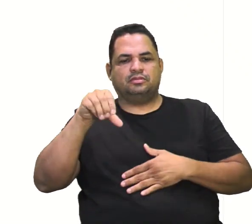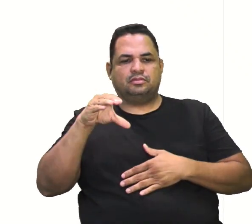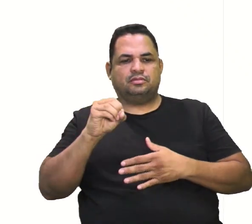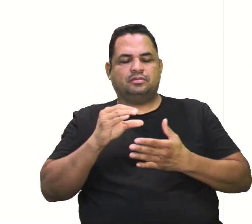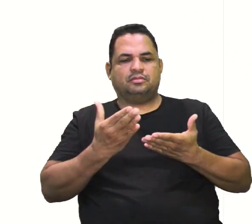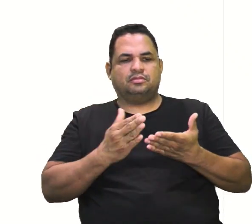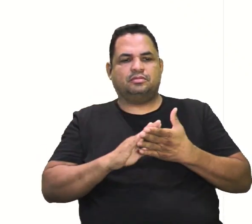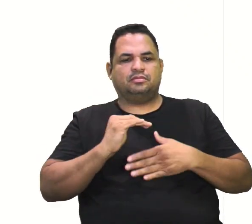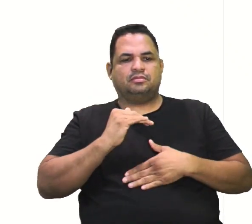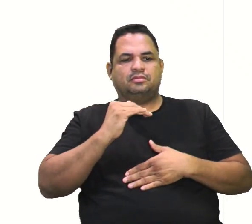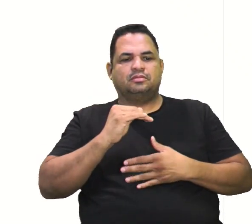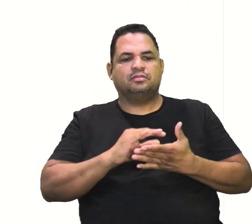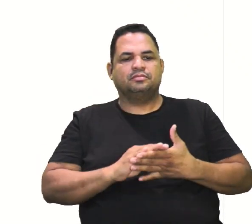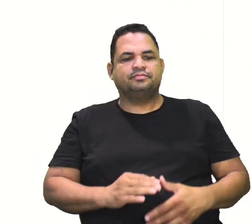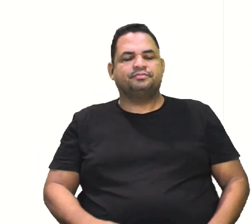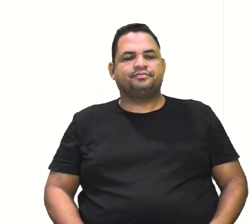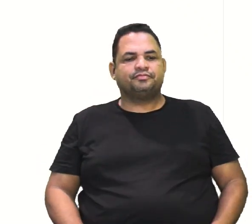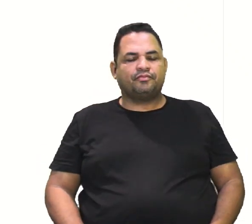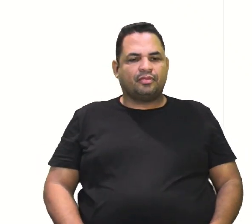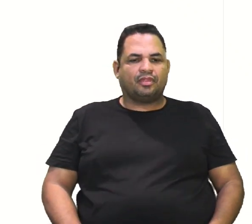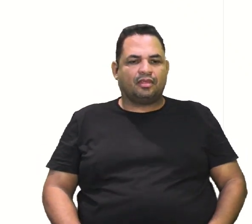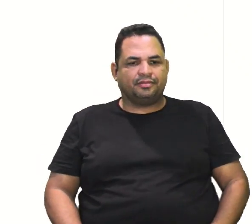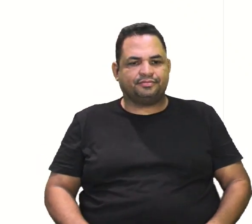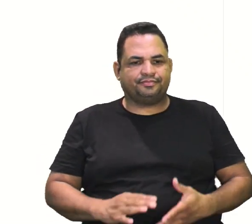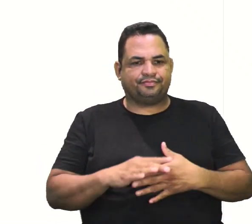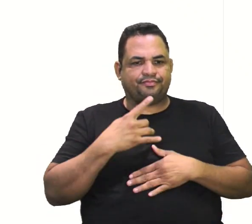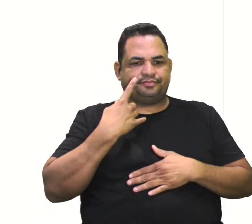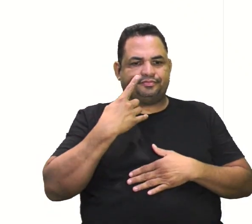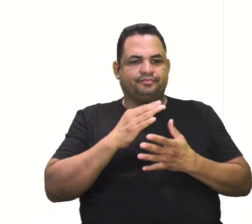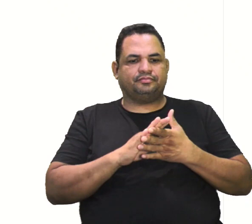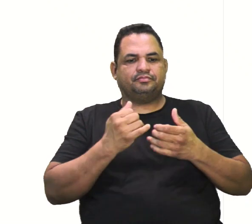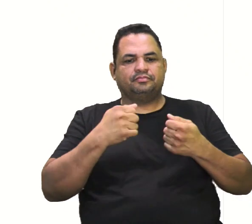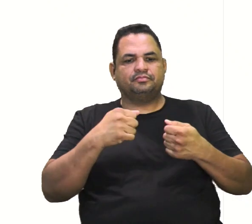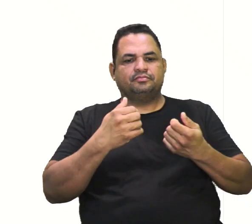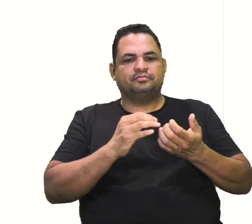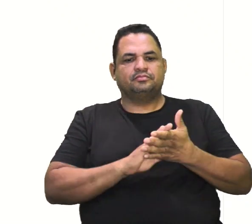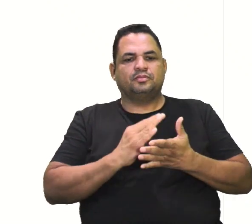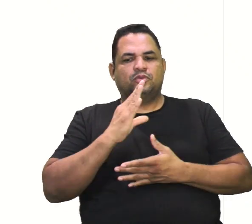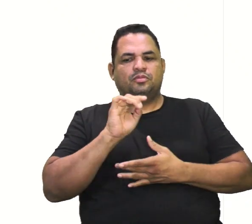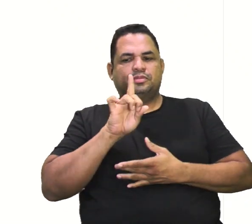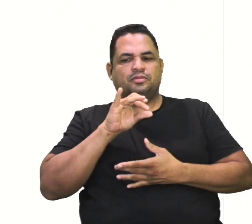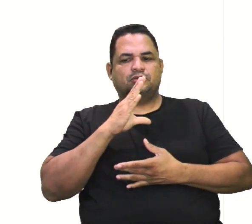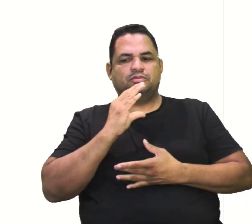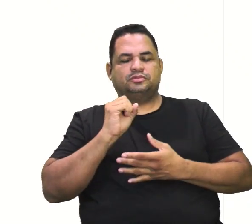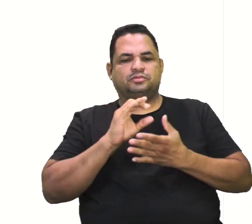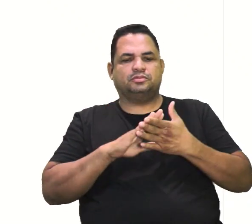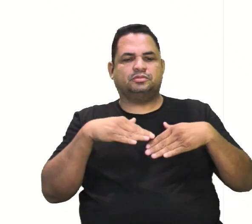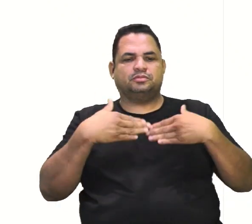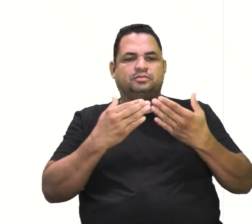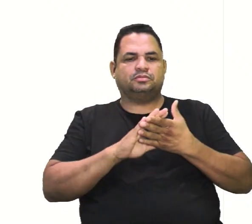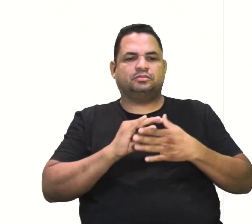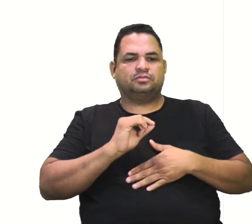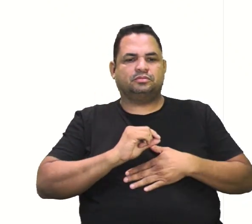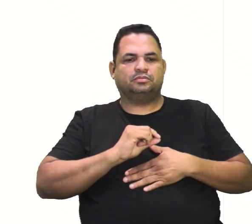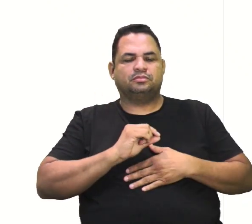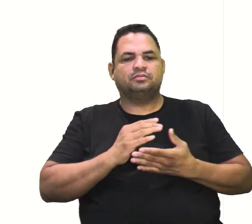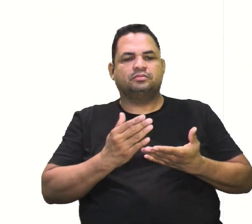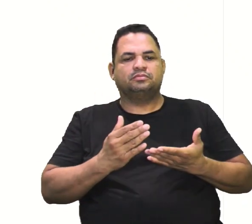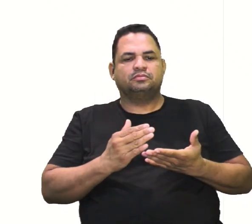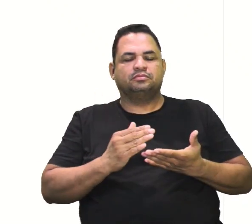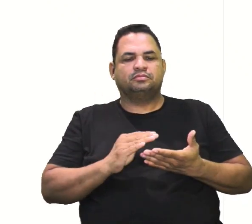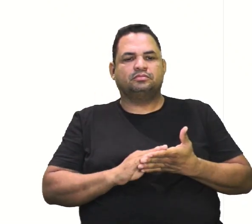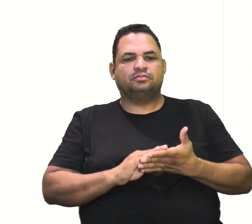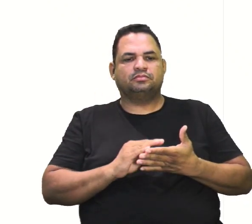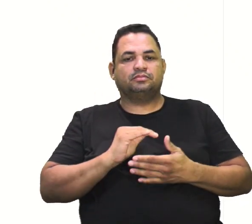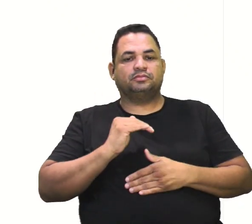90, é maior que 0 e menor que 90. Vimos que o ângulo pode ser obtuso, quando ele é maior,